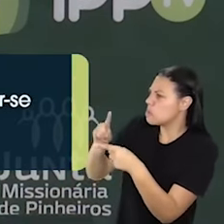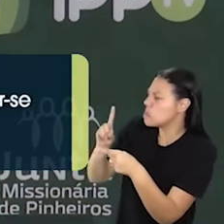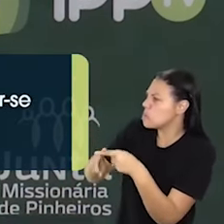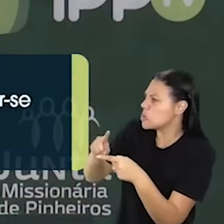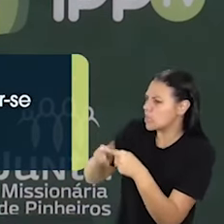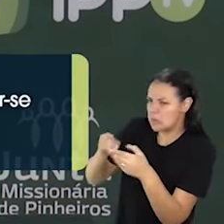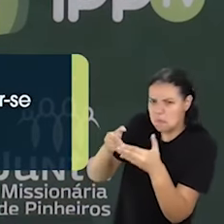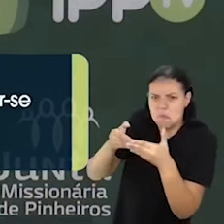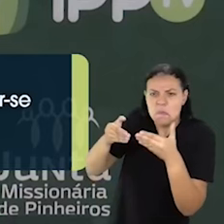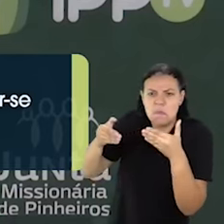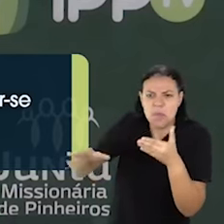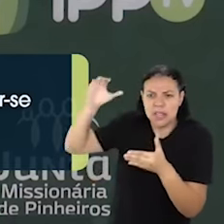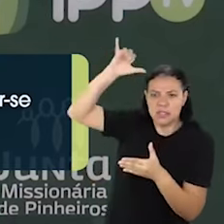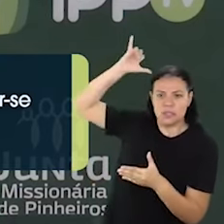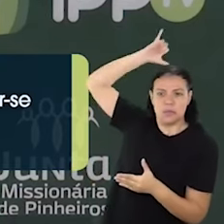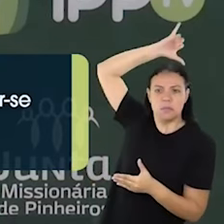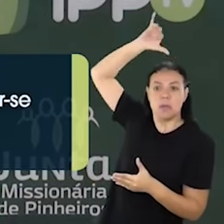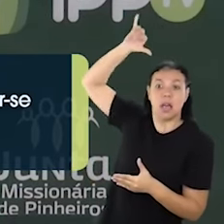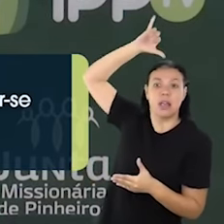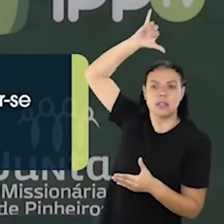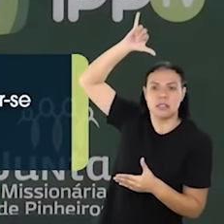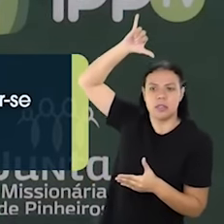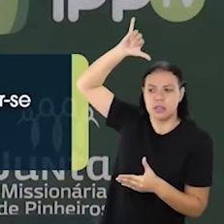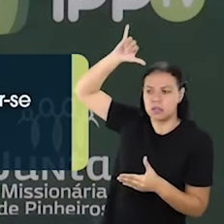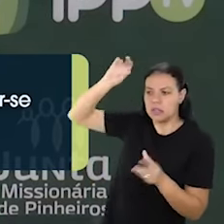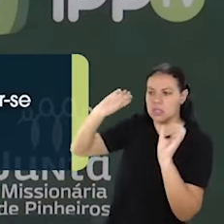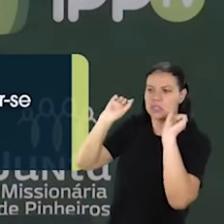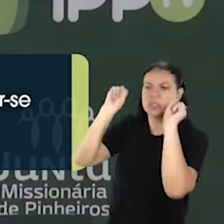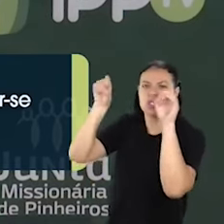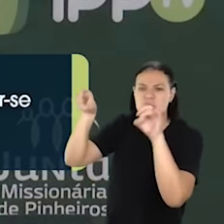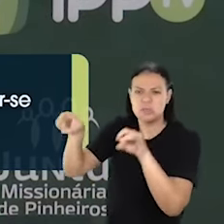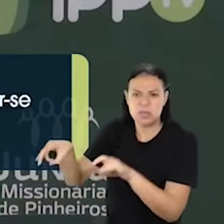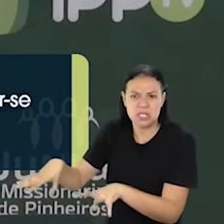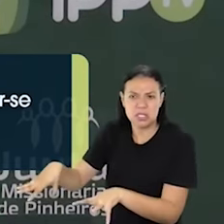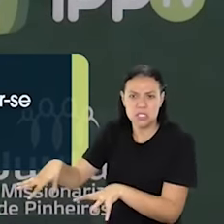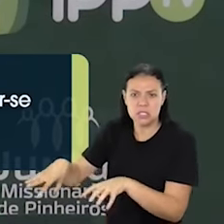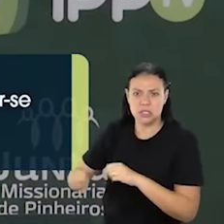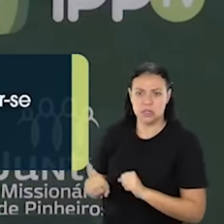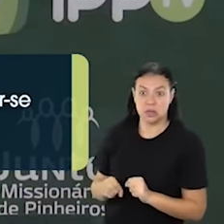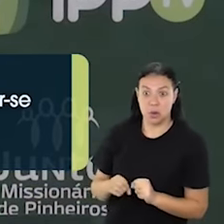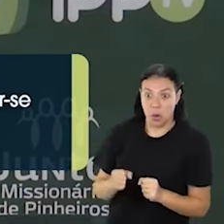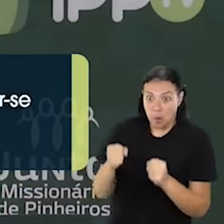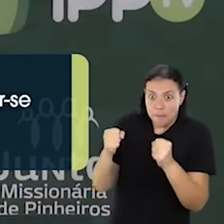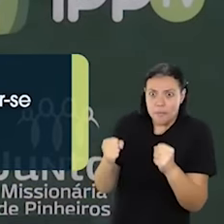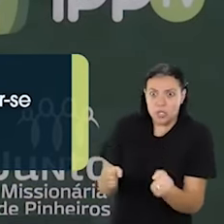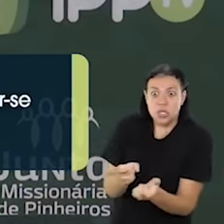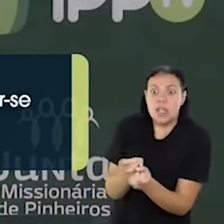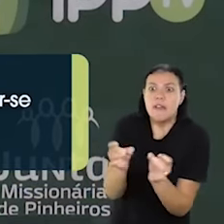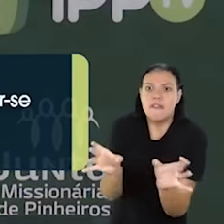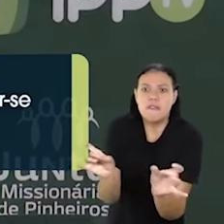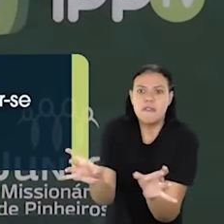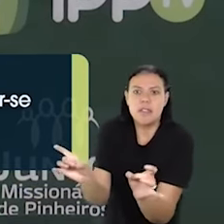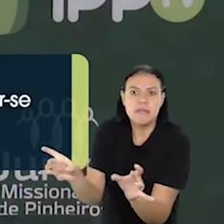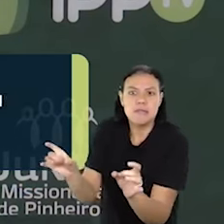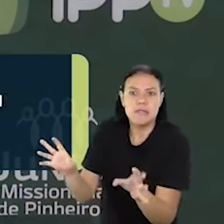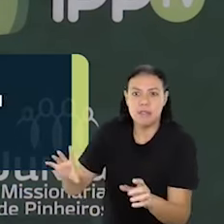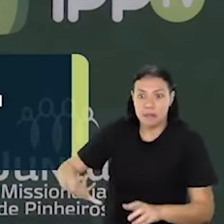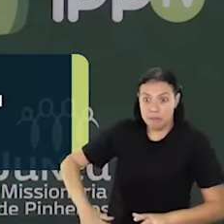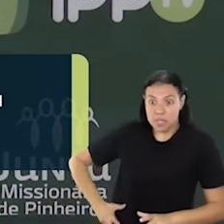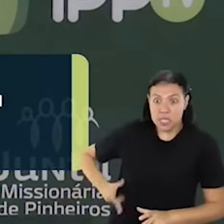bálsamo? Porque este perfume poderia ser vendido por mais de 300 denários e dar-se aos pobres, e murmuravam contra